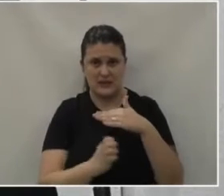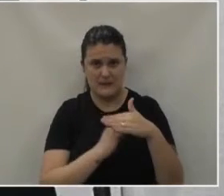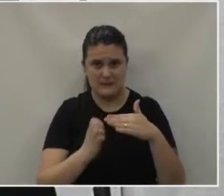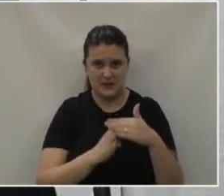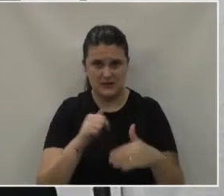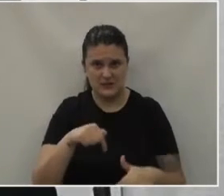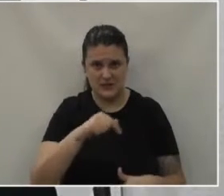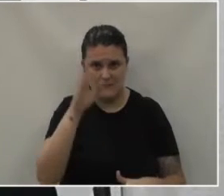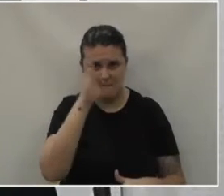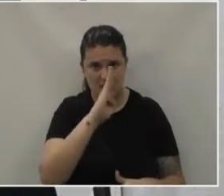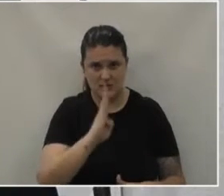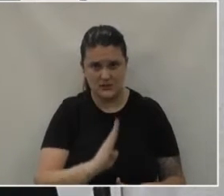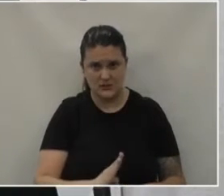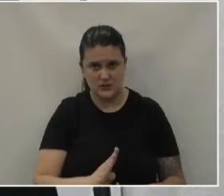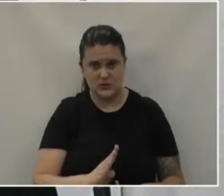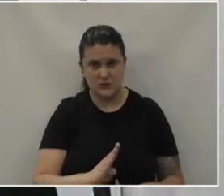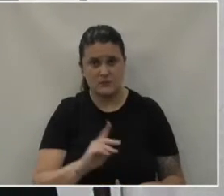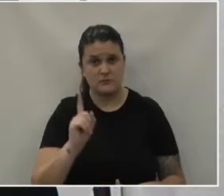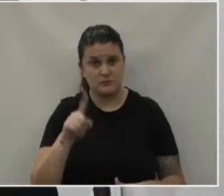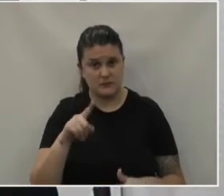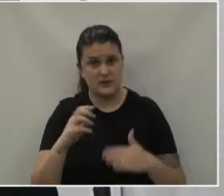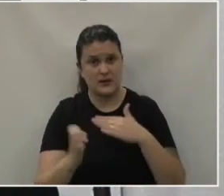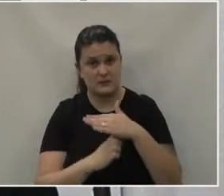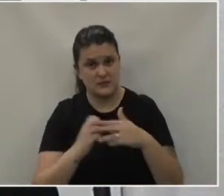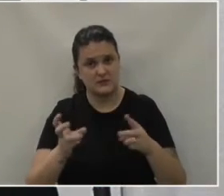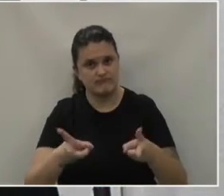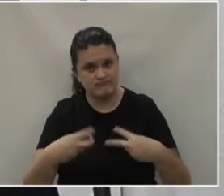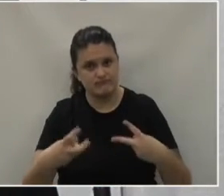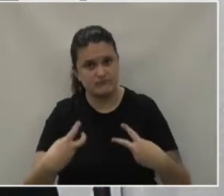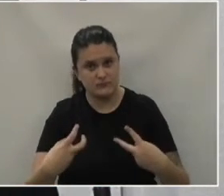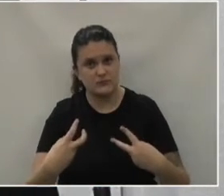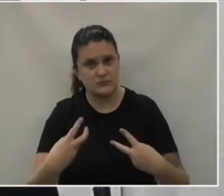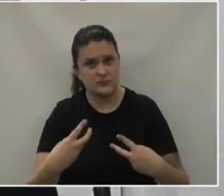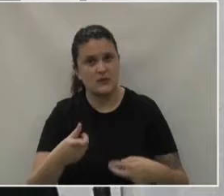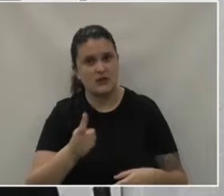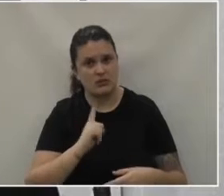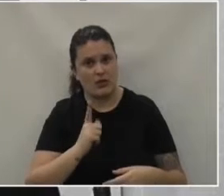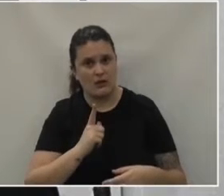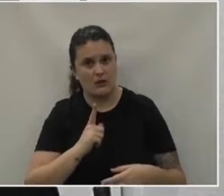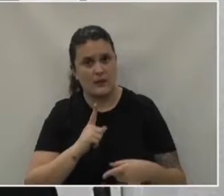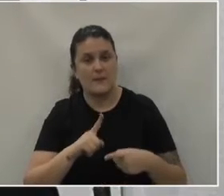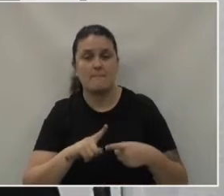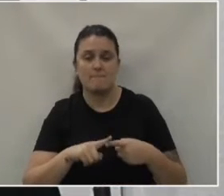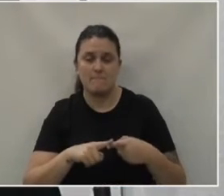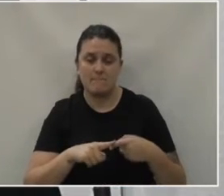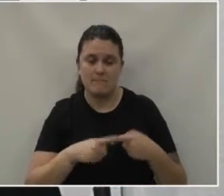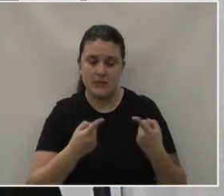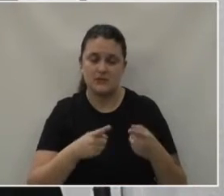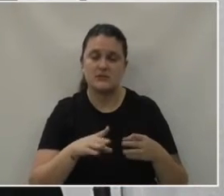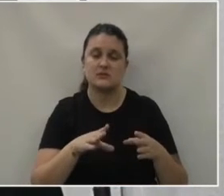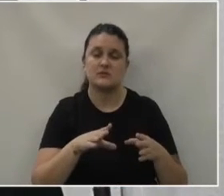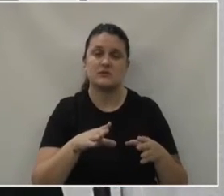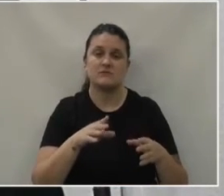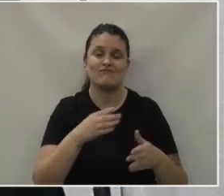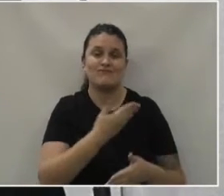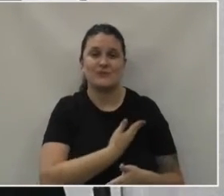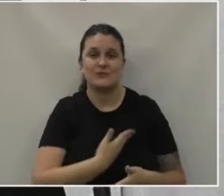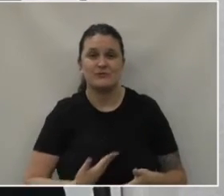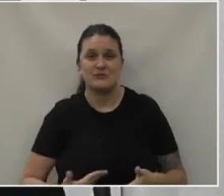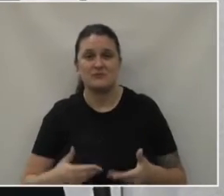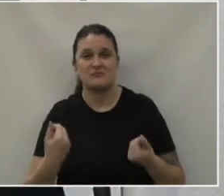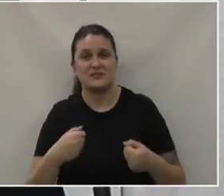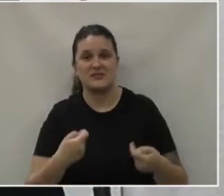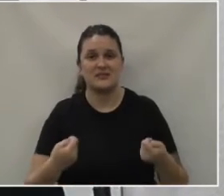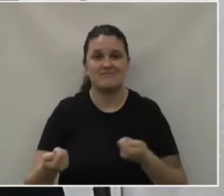e Telégrafos, ela é uma empresa lucrativa, ela gera lucro e gera dividendos para o governo.